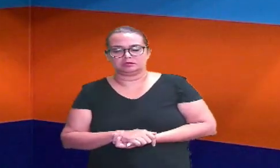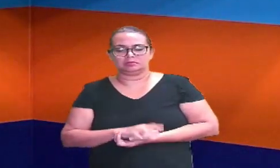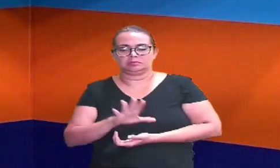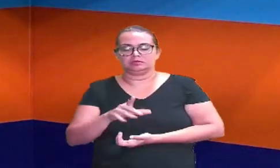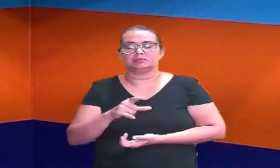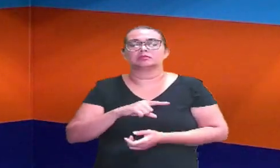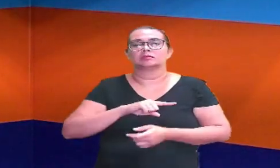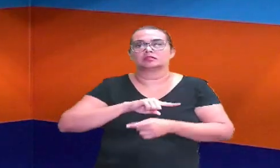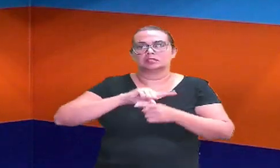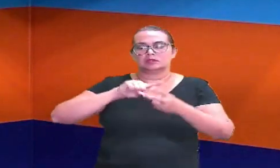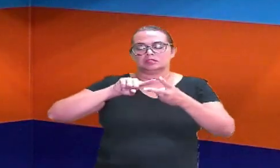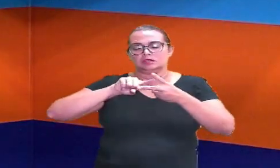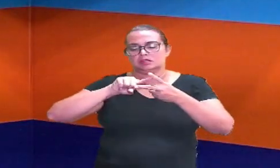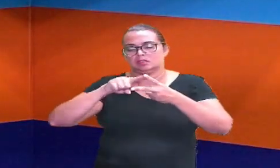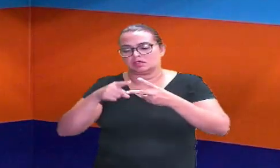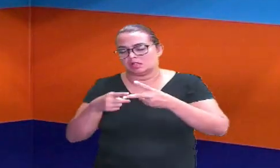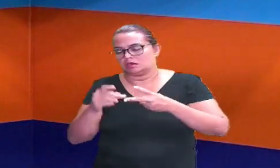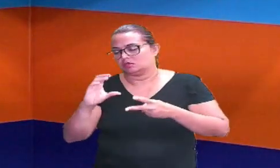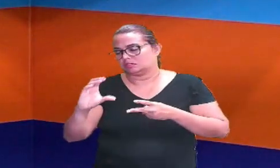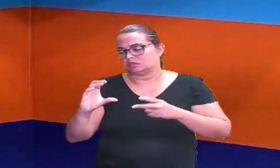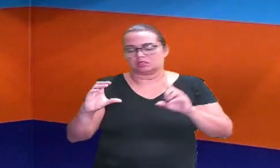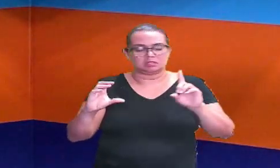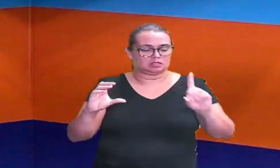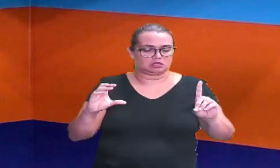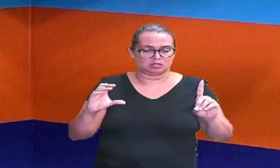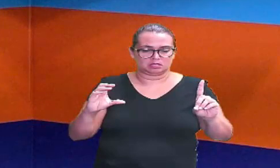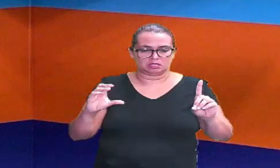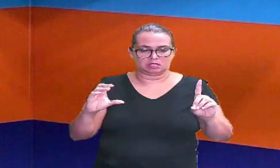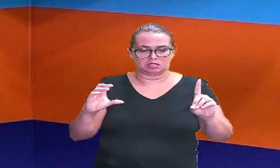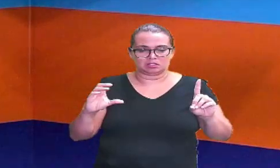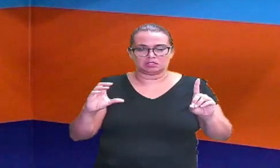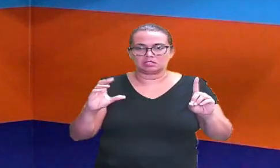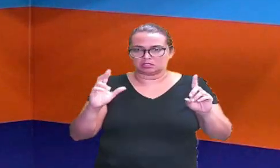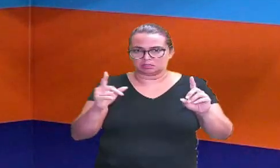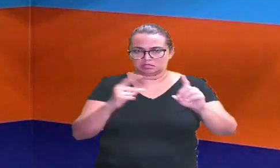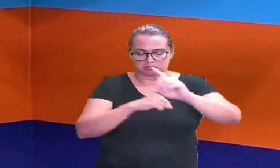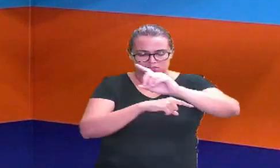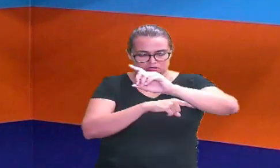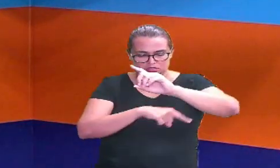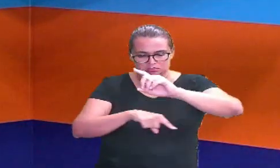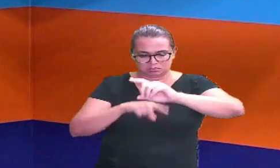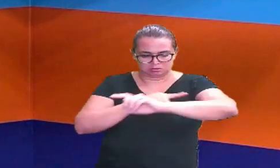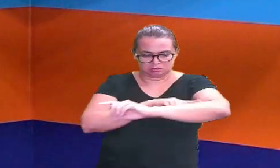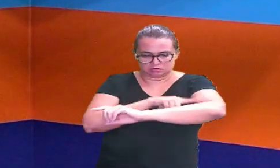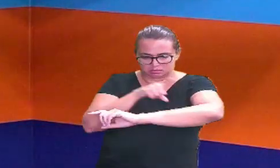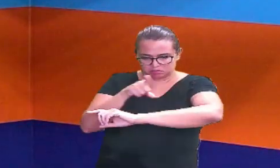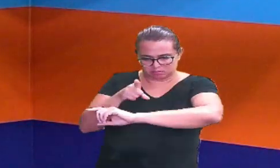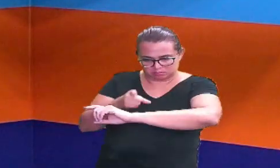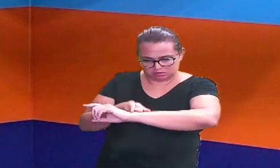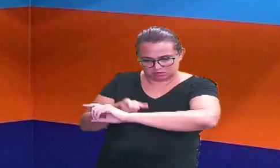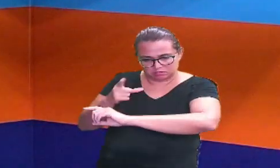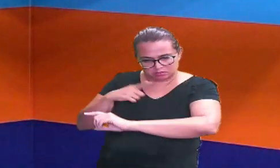C e o ângulo D formam meia volta? Sim ou não?